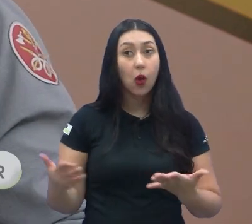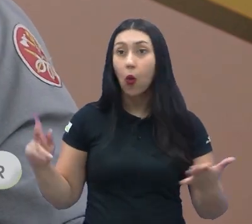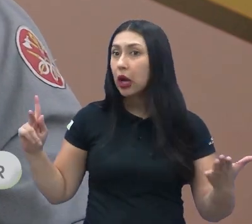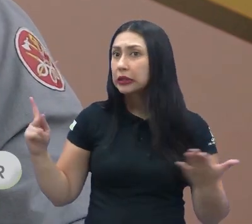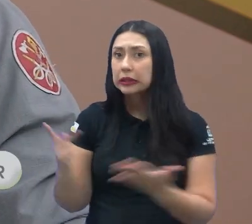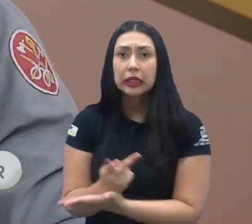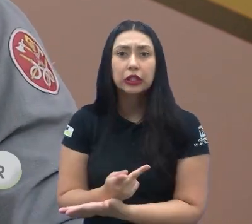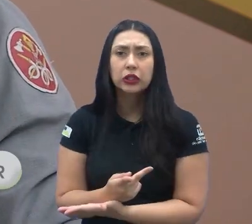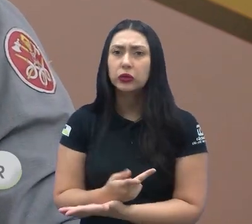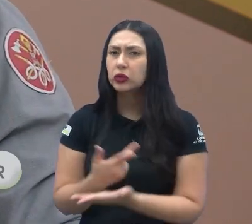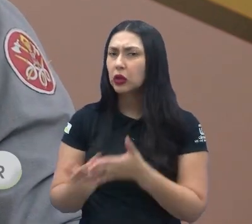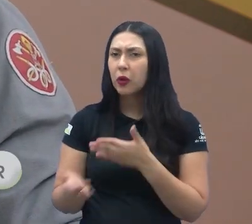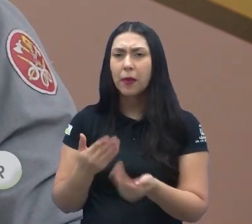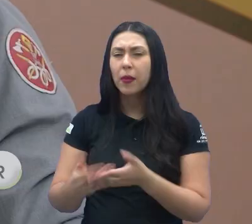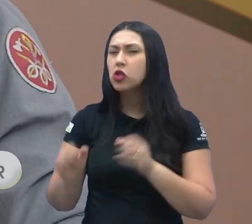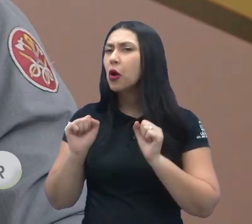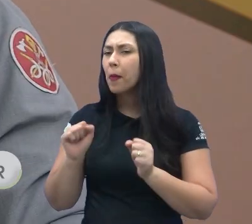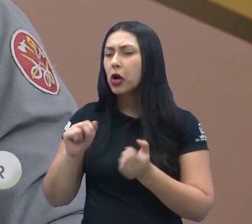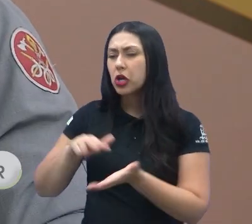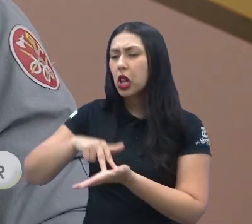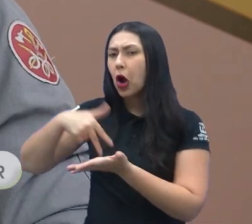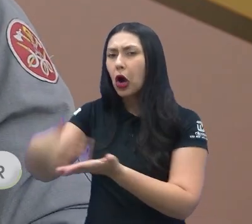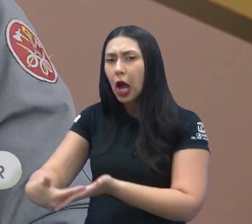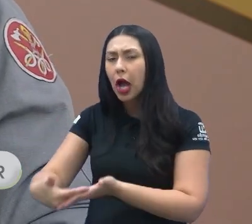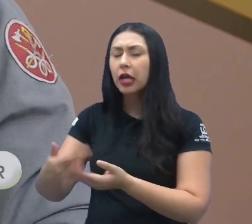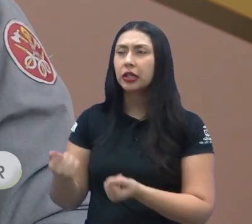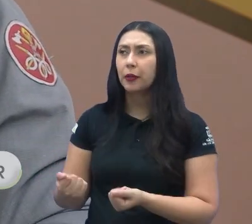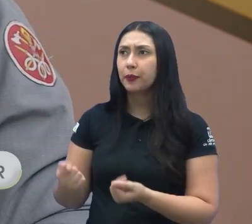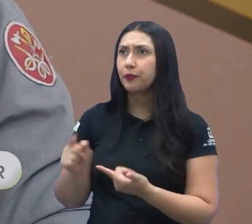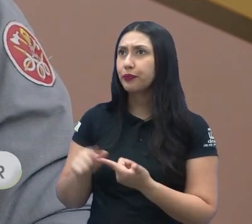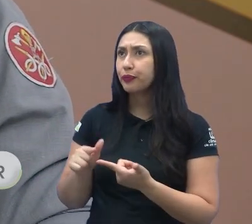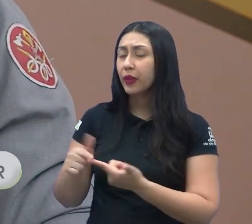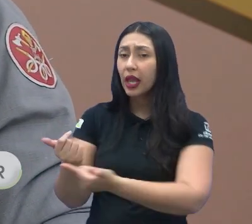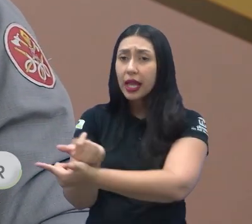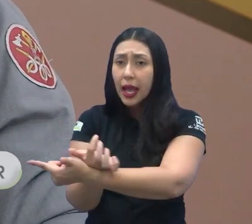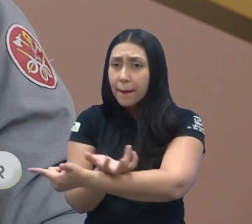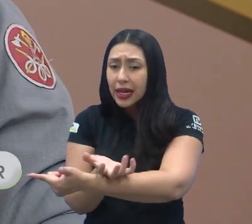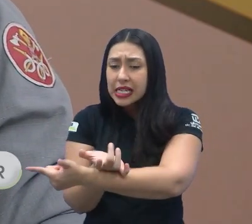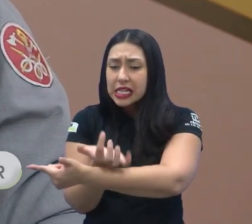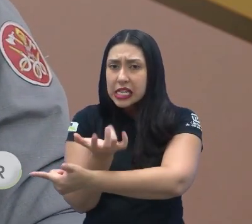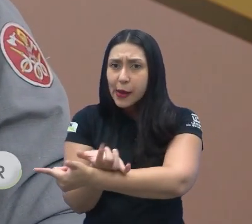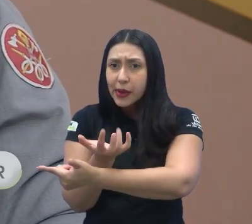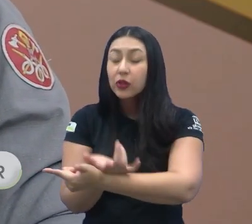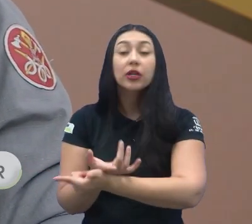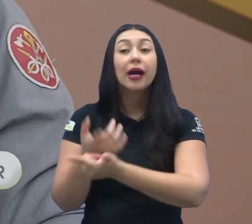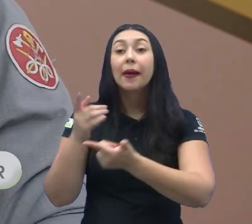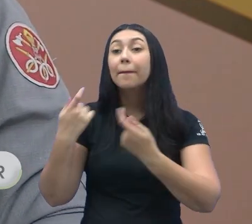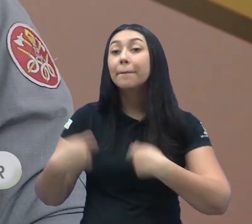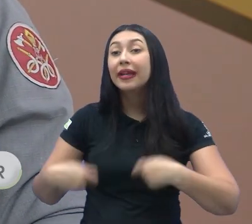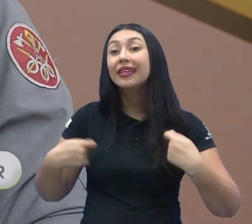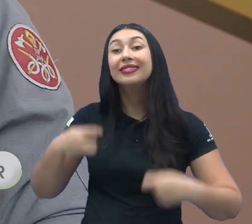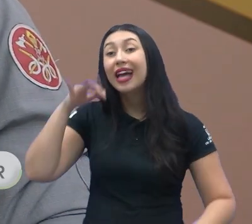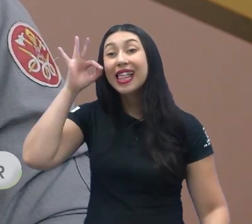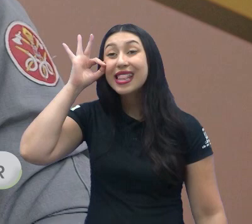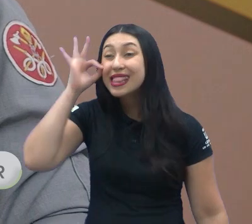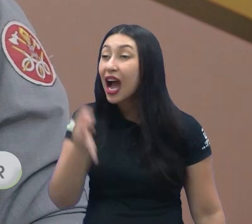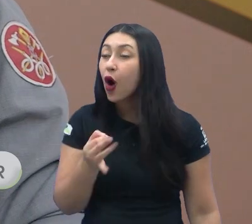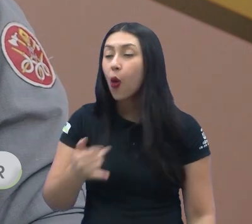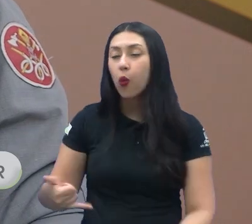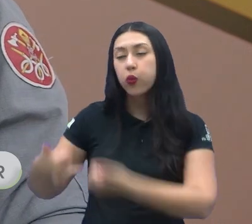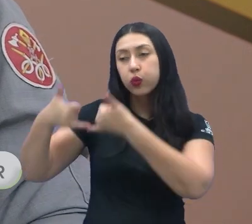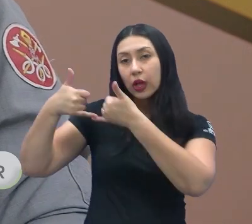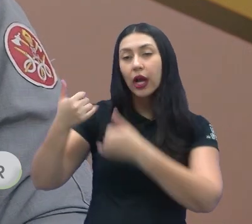queda, queimadura, afogamento, tudo isso, se teve esse acidente, é ligar de imediato para o Corpo de Bombeiros.